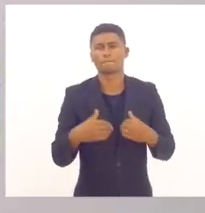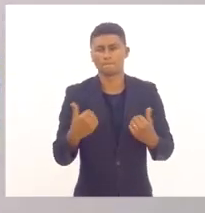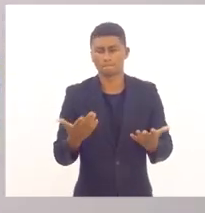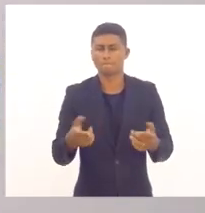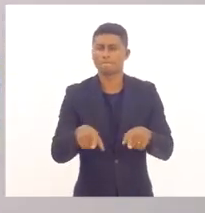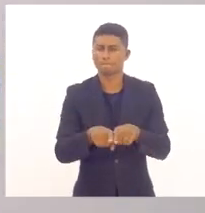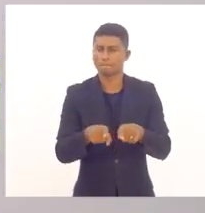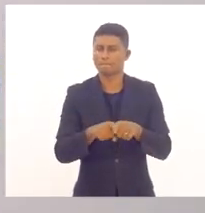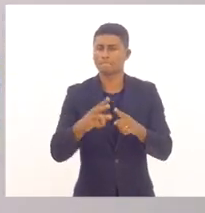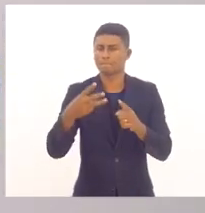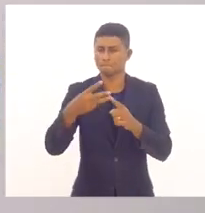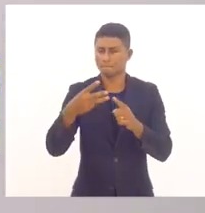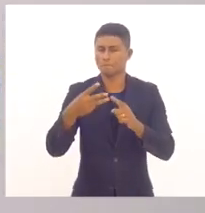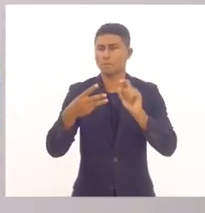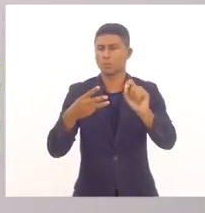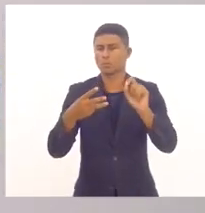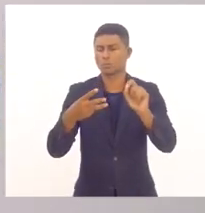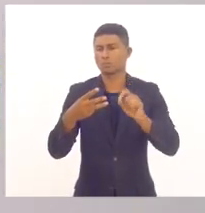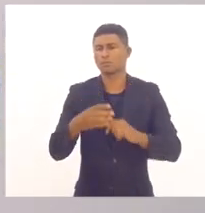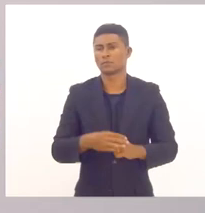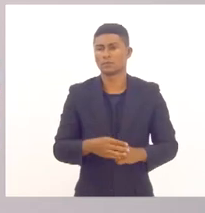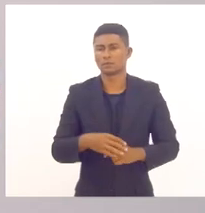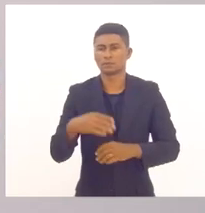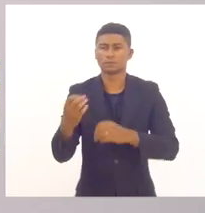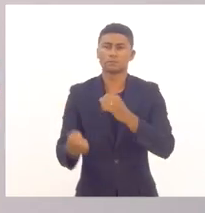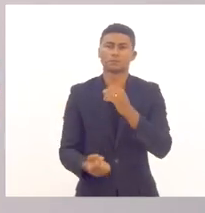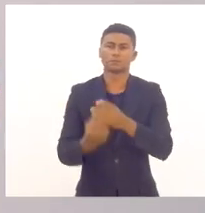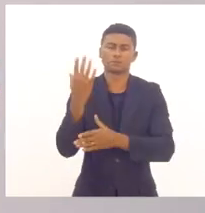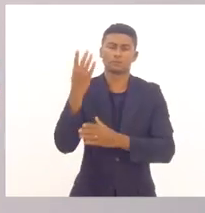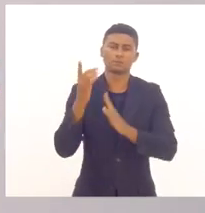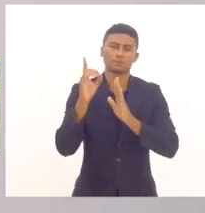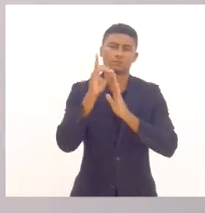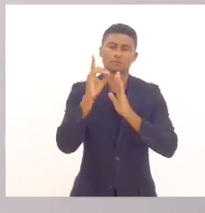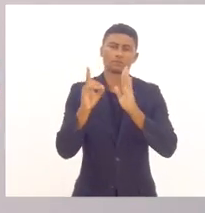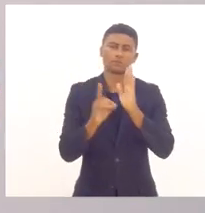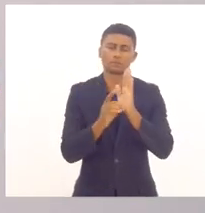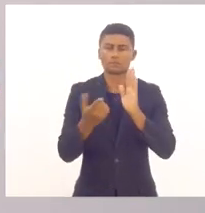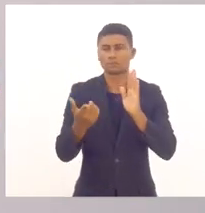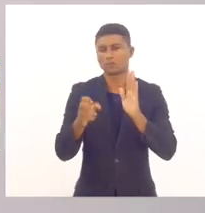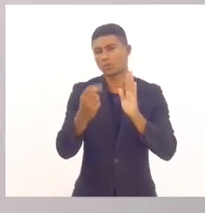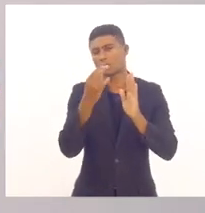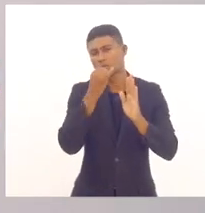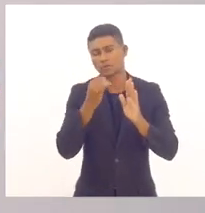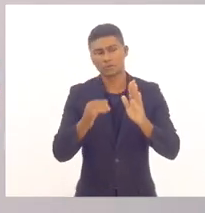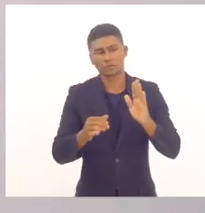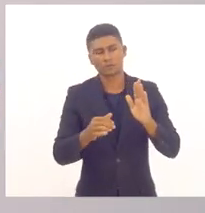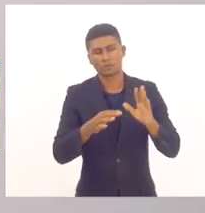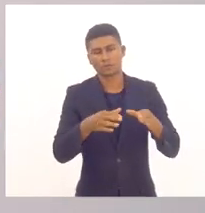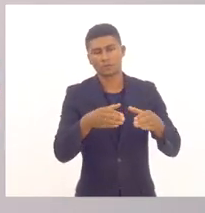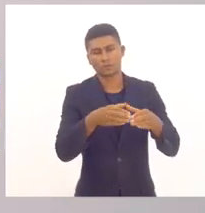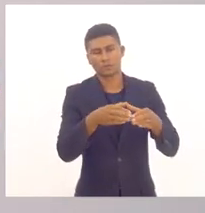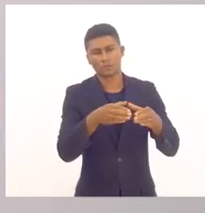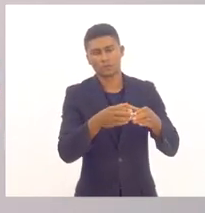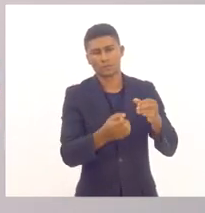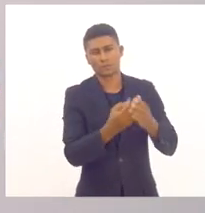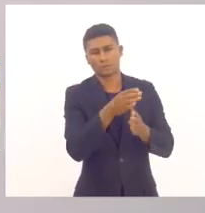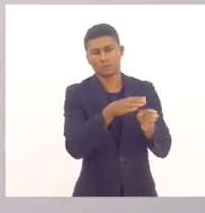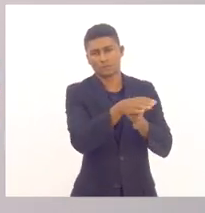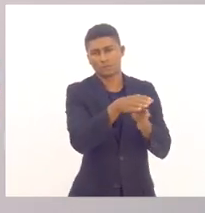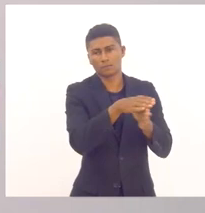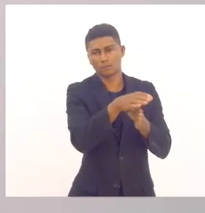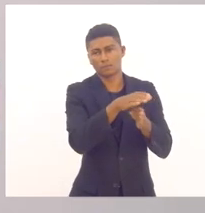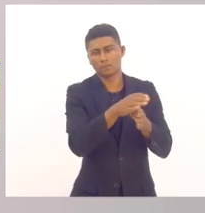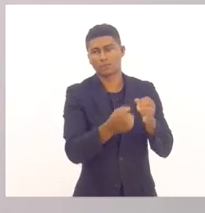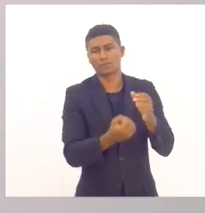questão importante: não se pode criar decreto, criar conselho via decreto. É inconstitucional, de acordo com o artigo 84,